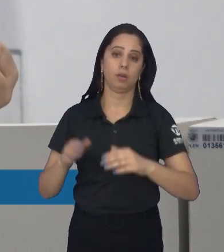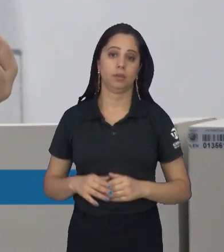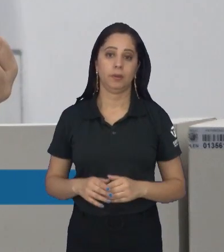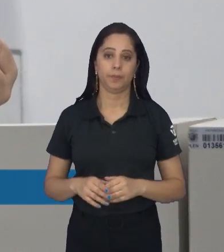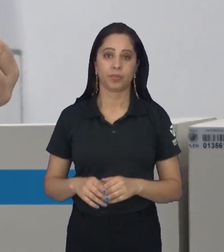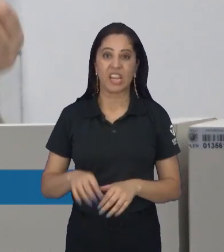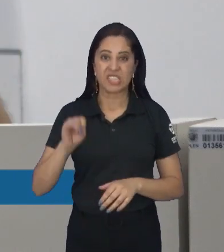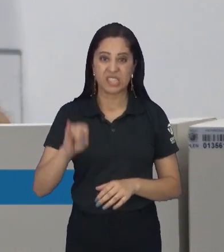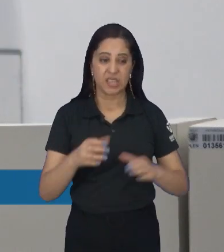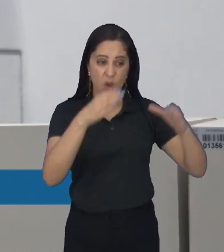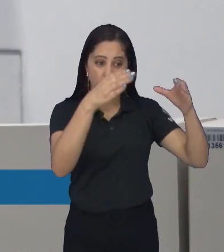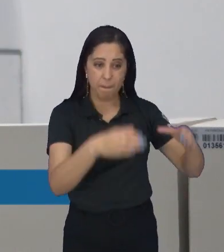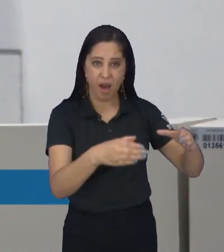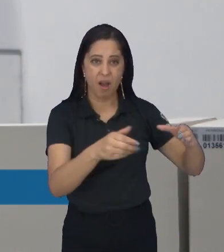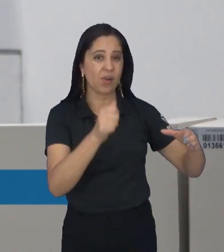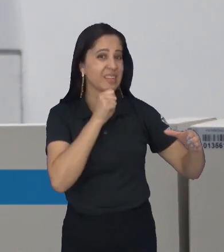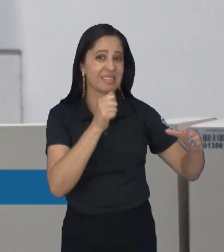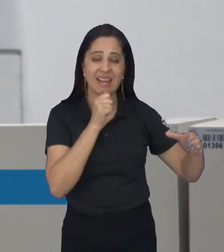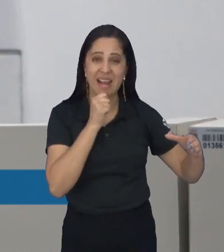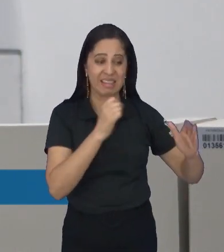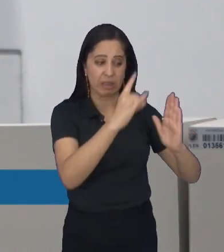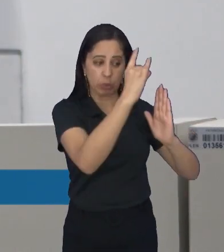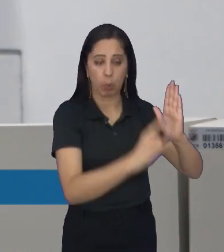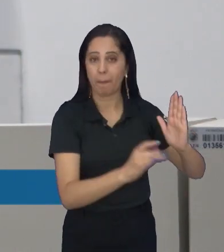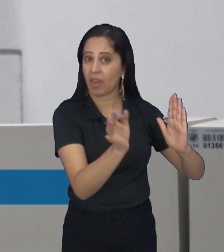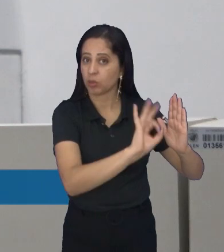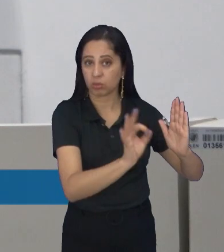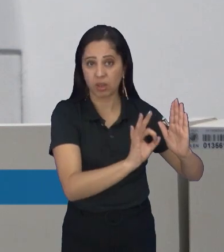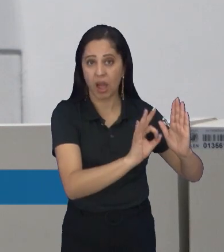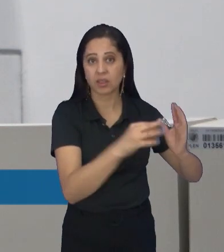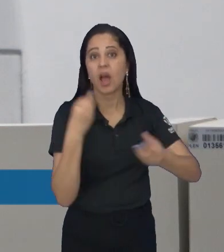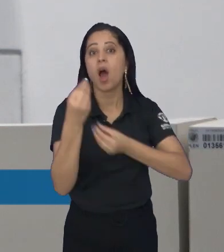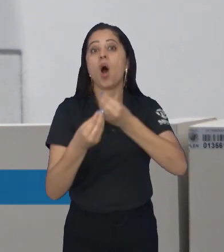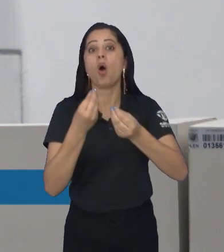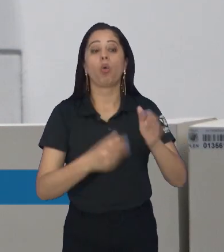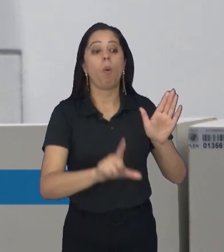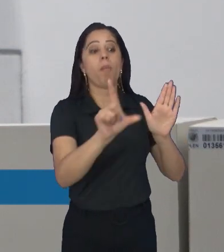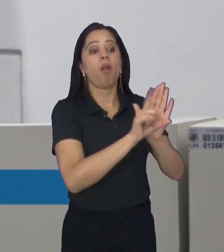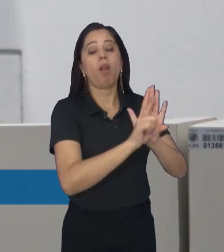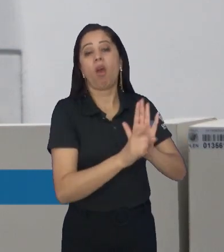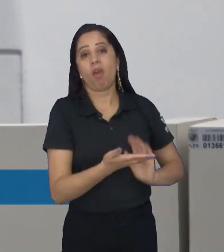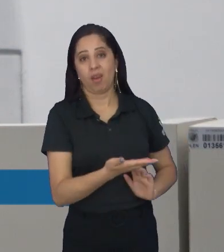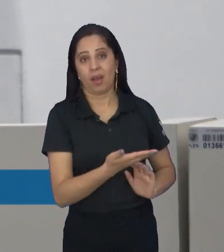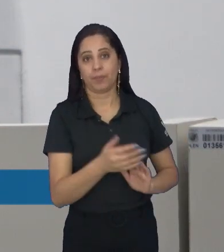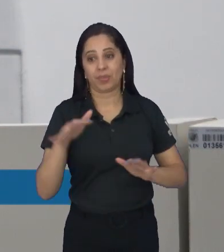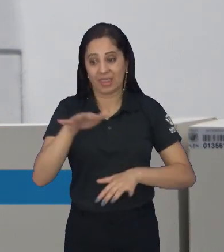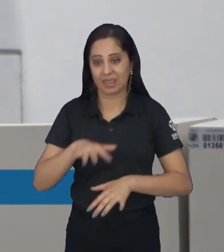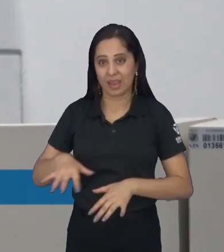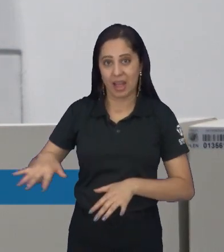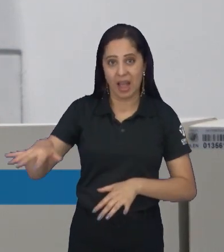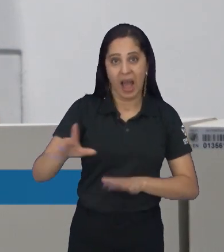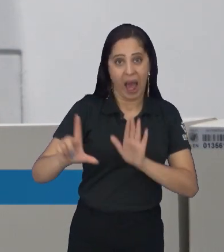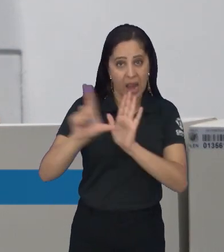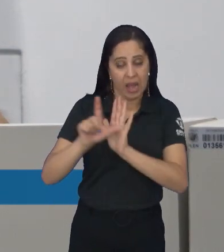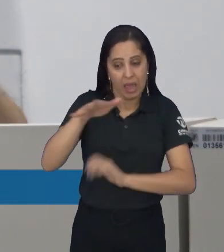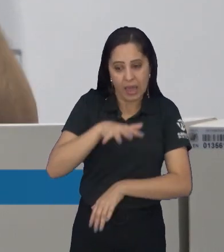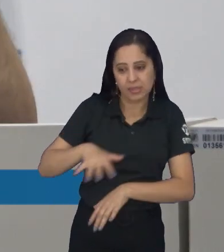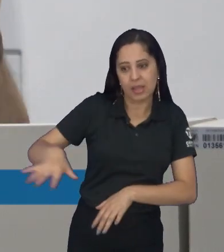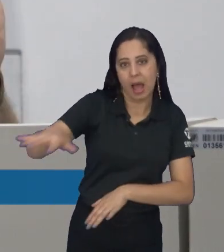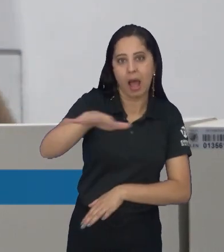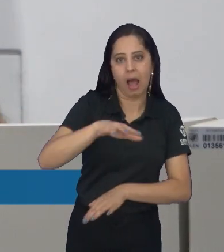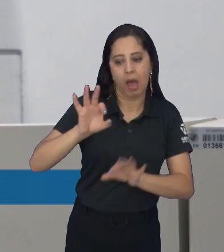regularidade a legislação não se aplica ela o zoneamento é uma lei que trabalha com regular cria condições para que a gente possa